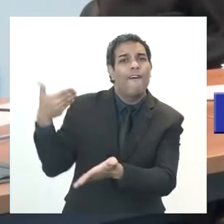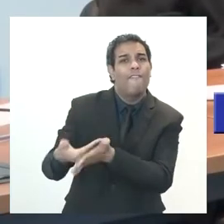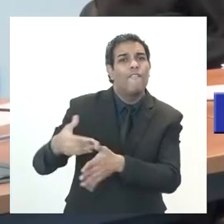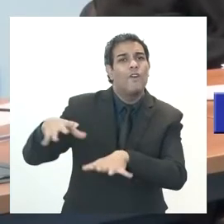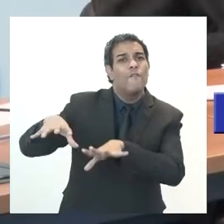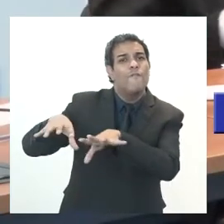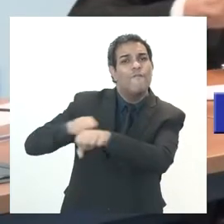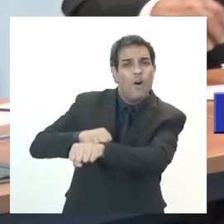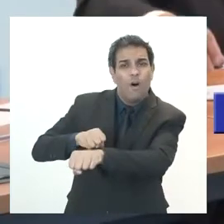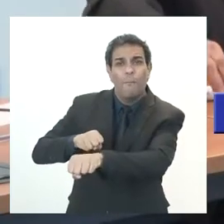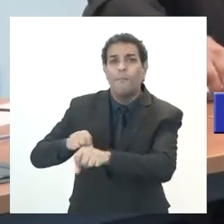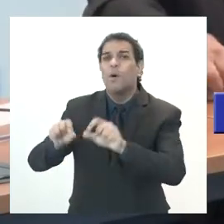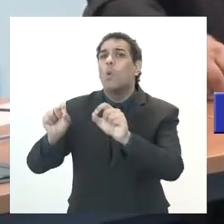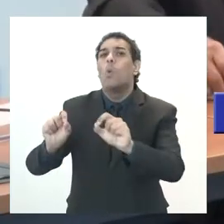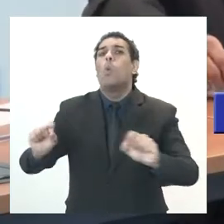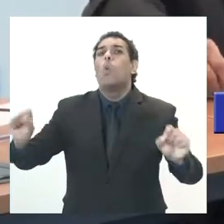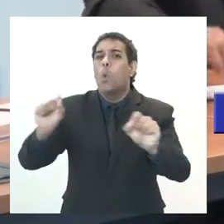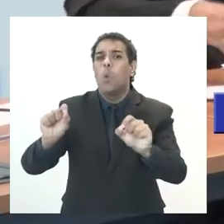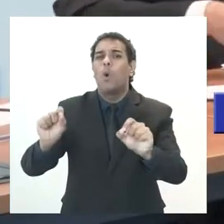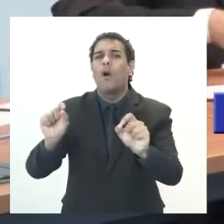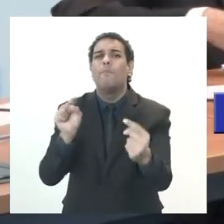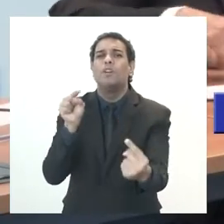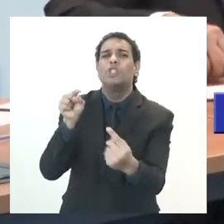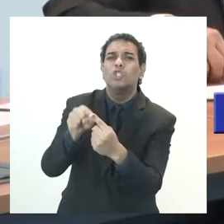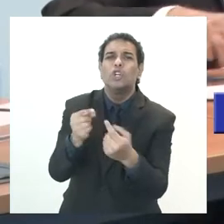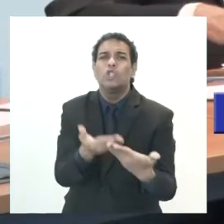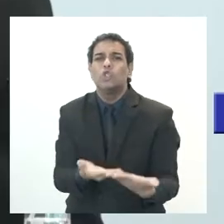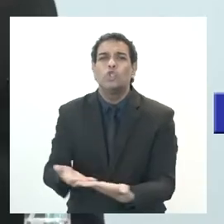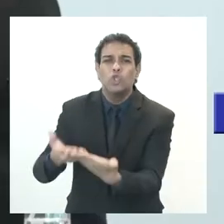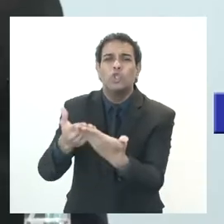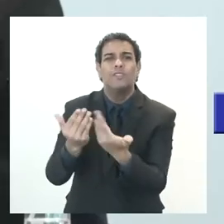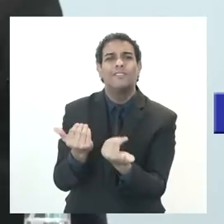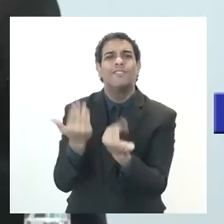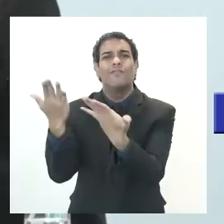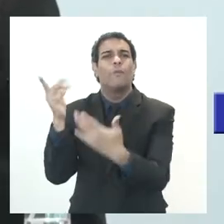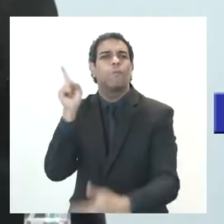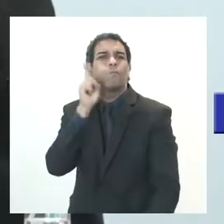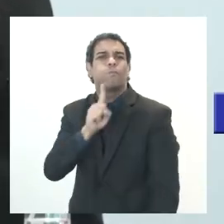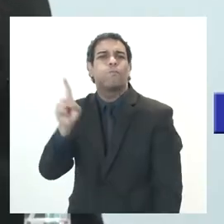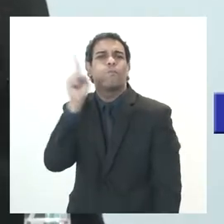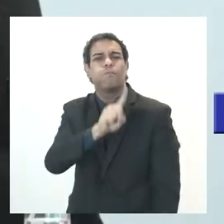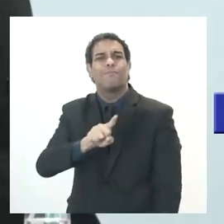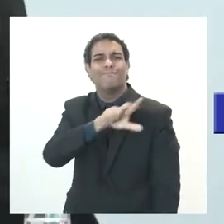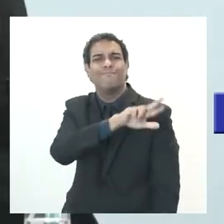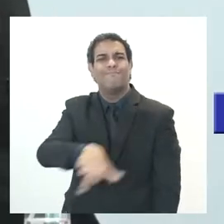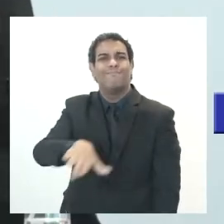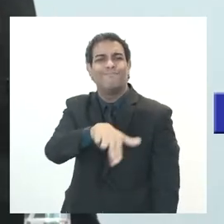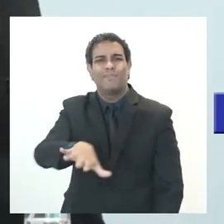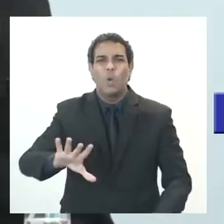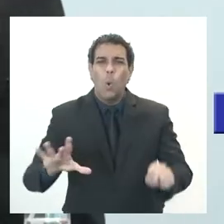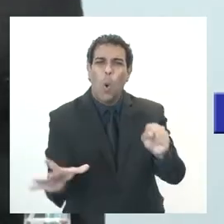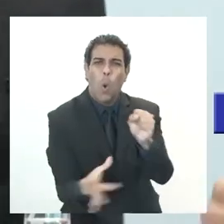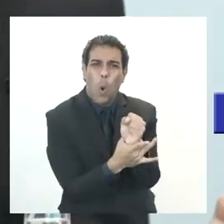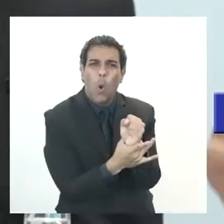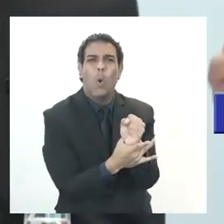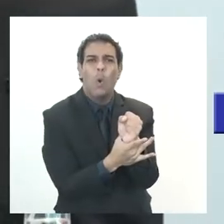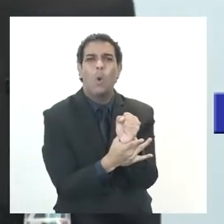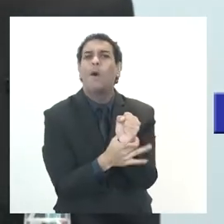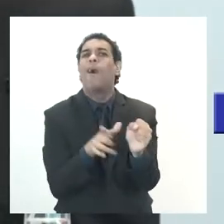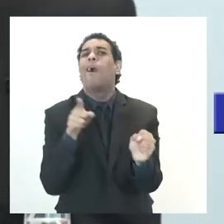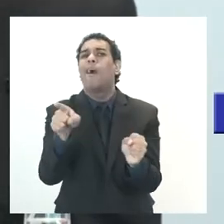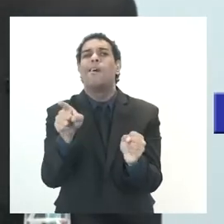vida aqui ele se dedicou na vida estudando nos Estados Unidos que não seja a garantia de